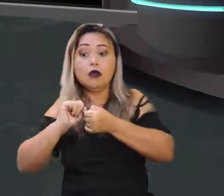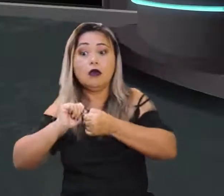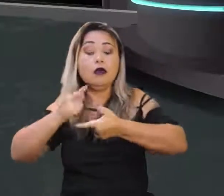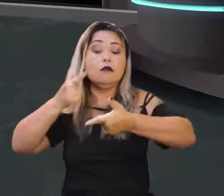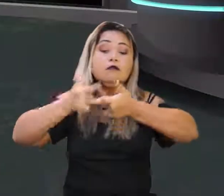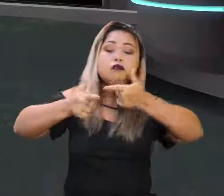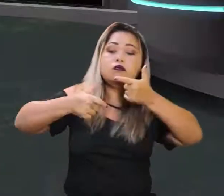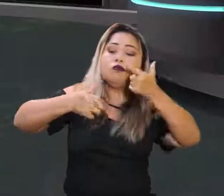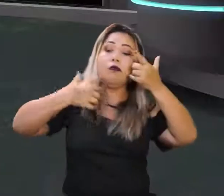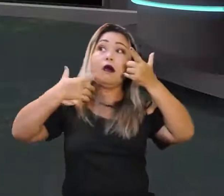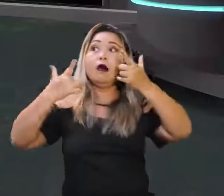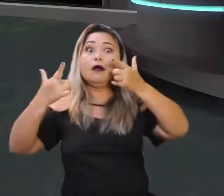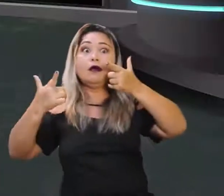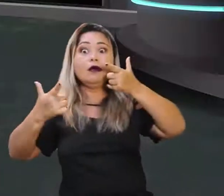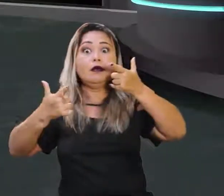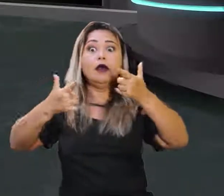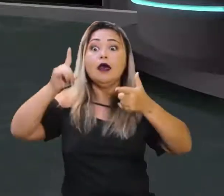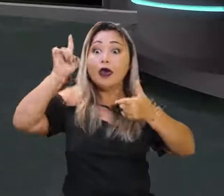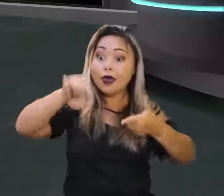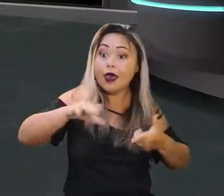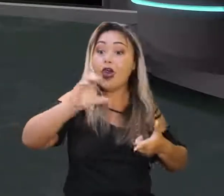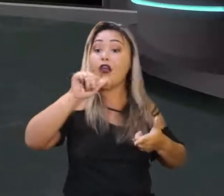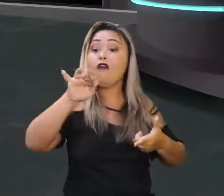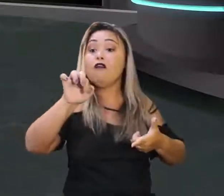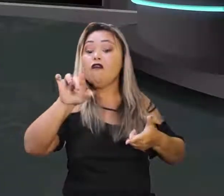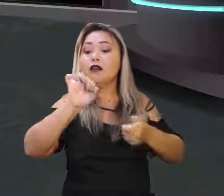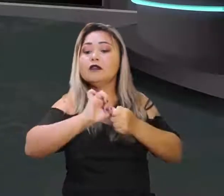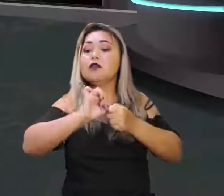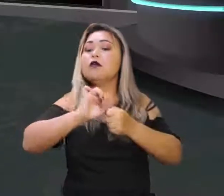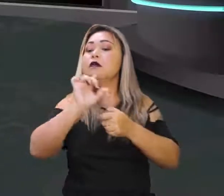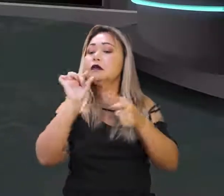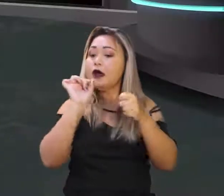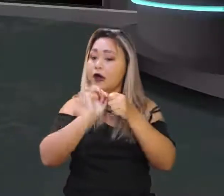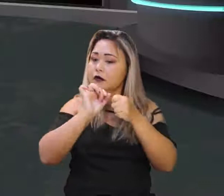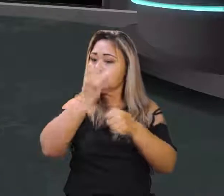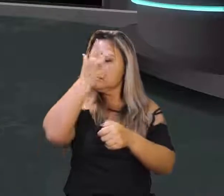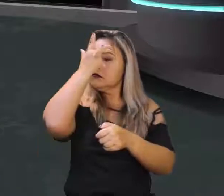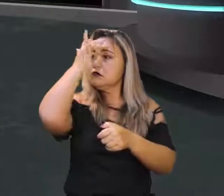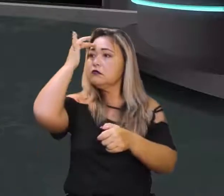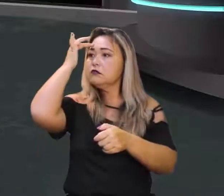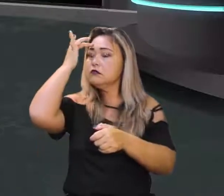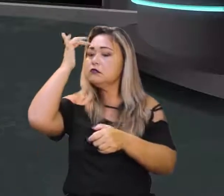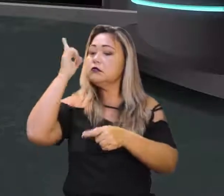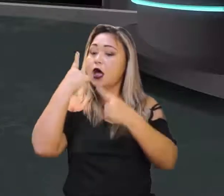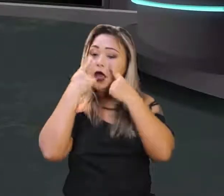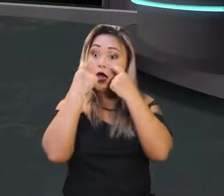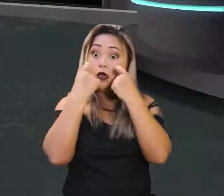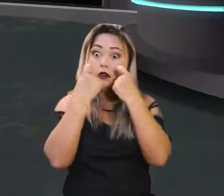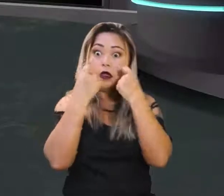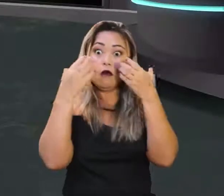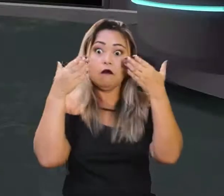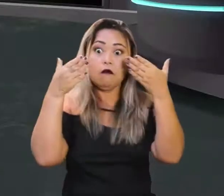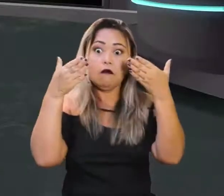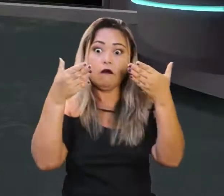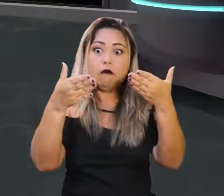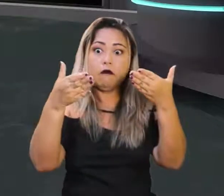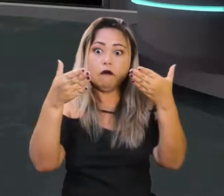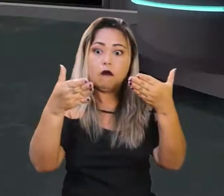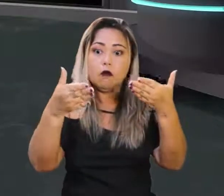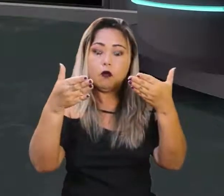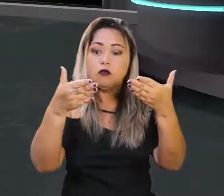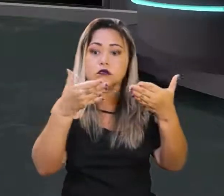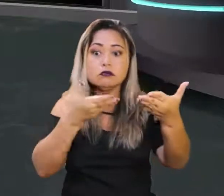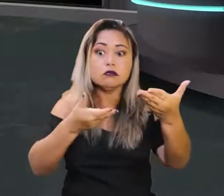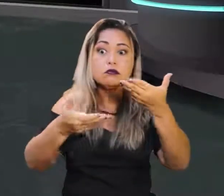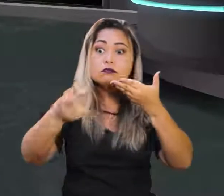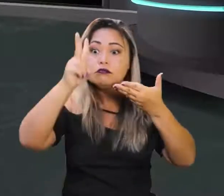o conflito. É isso aí que vai fazer com que as pessoas tenham interesse, que fiquem ali querendo